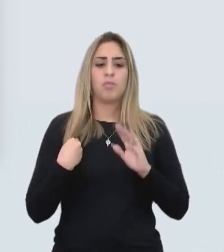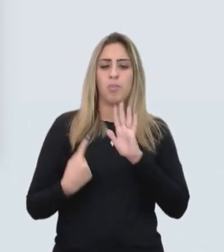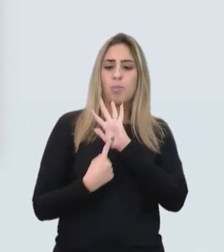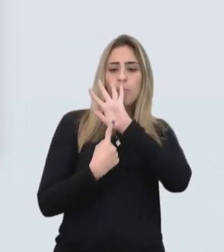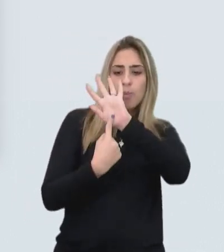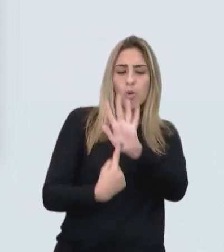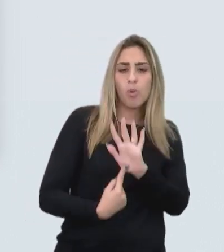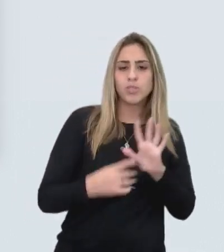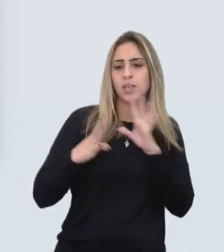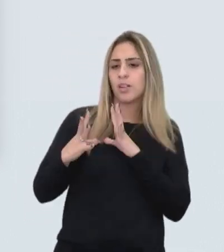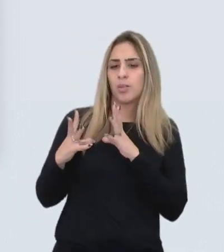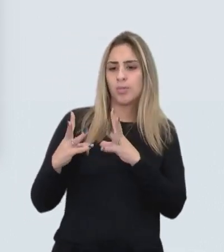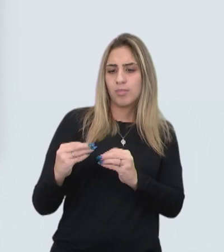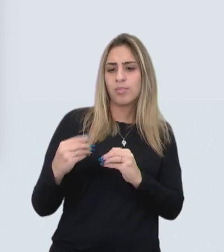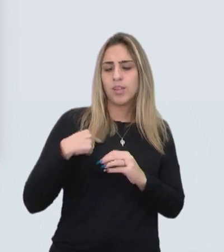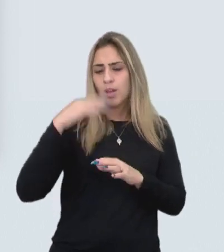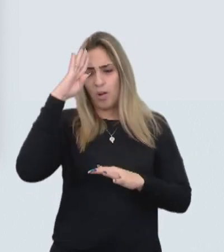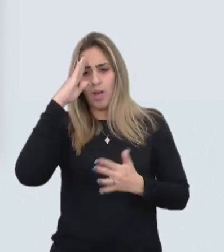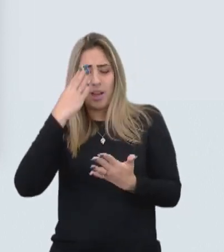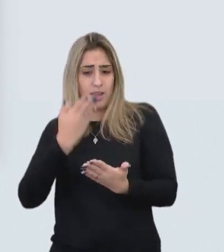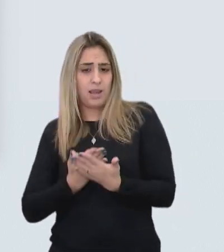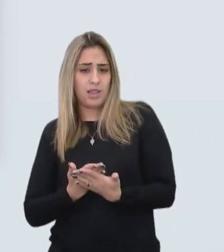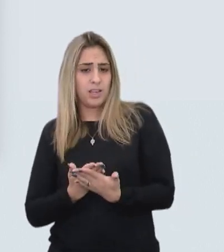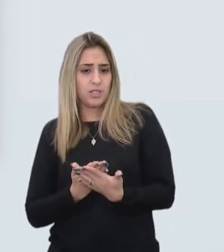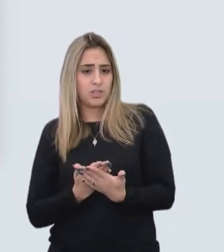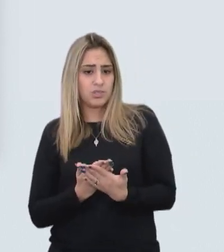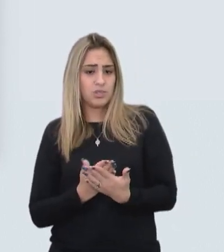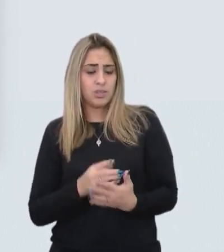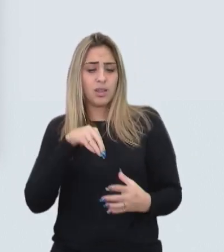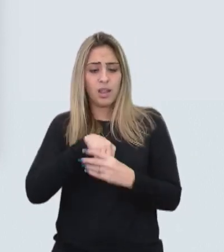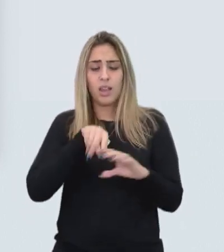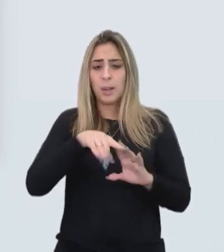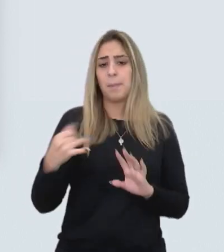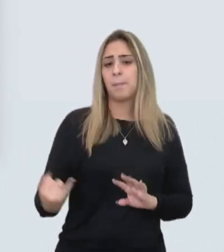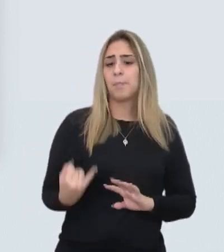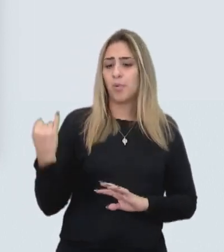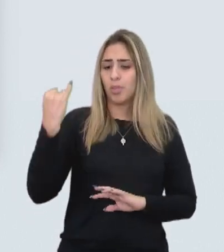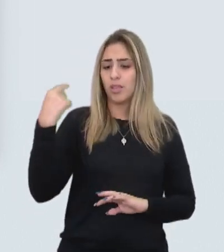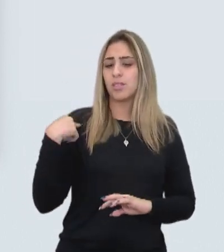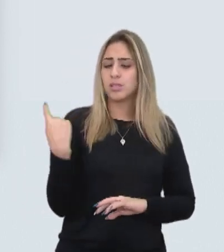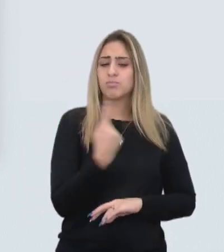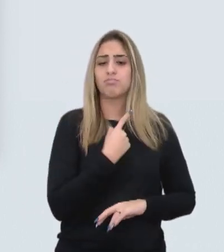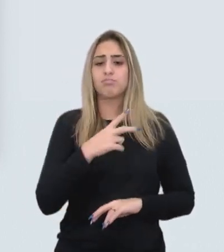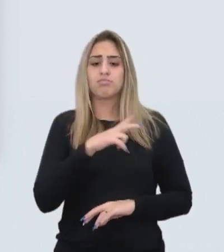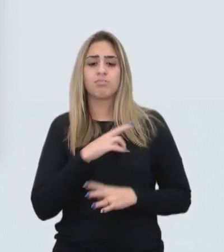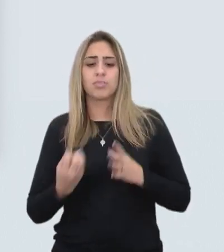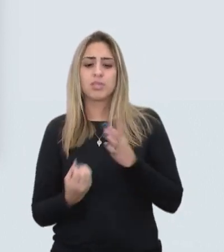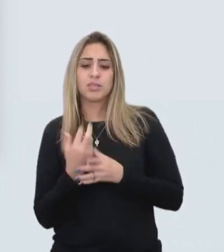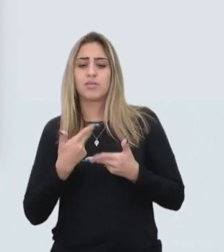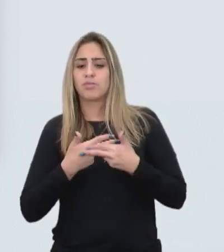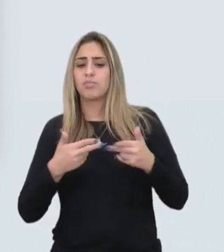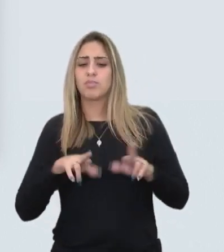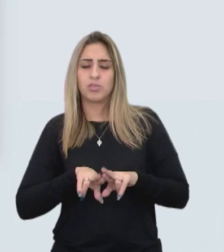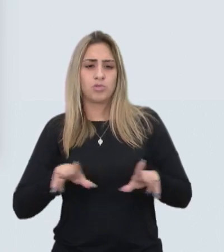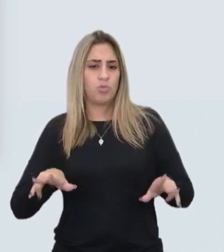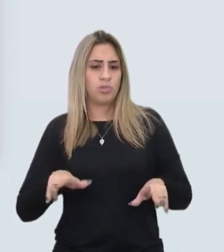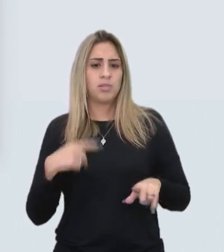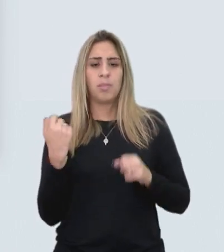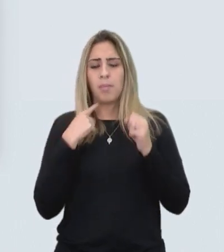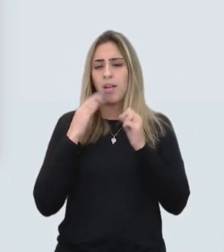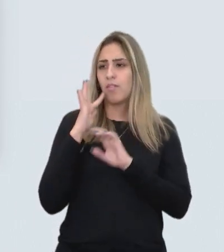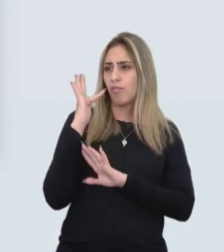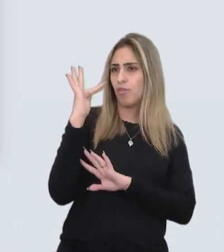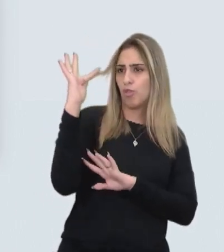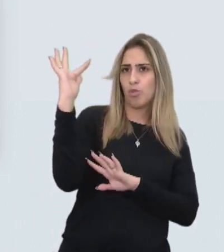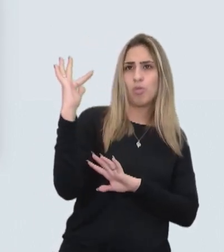ele, mas eu acredito nessa importância de que a gente crie vários pontos de vista, para que no